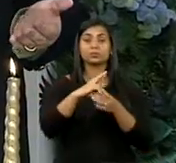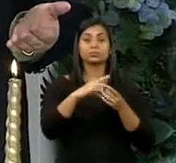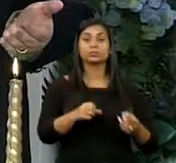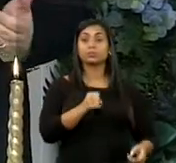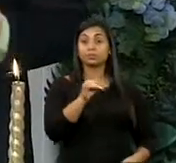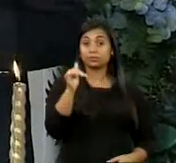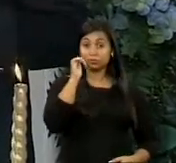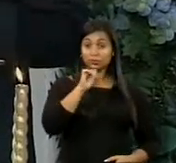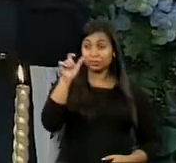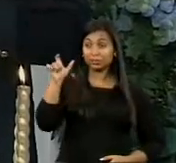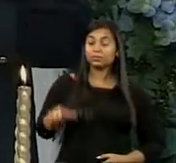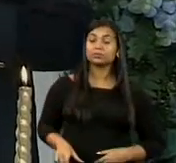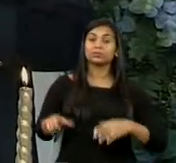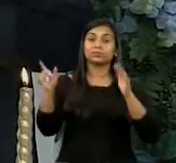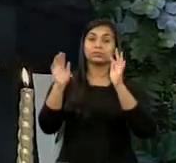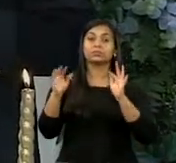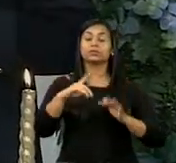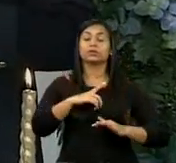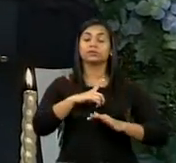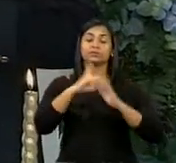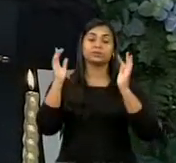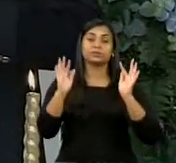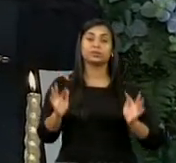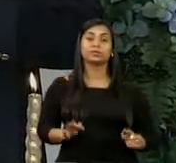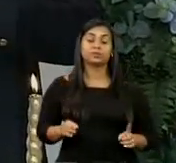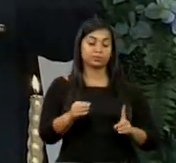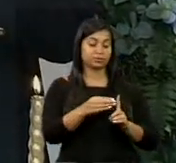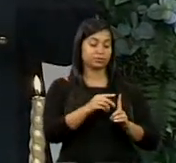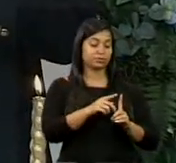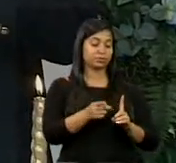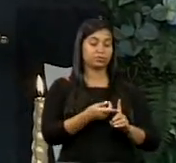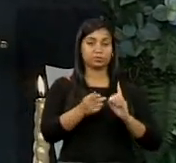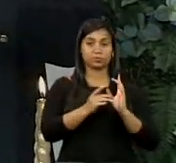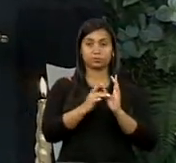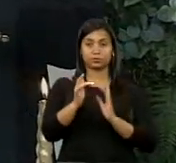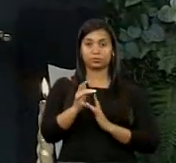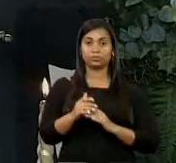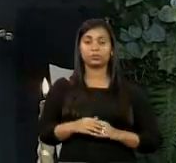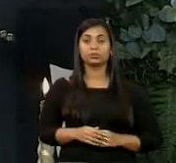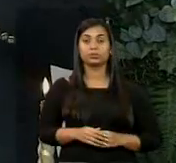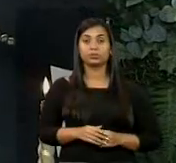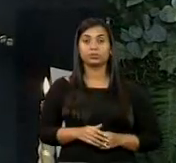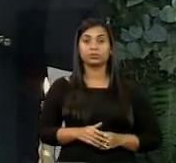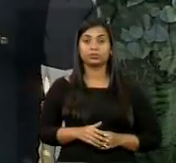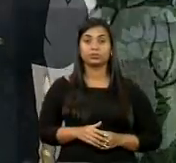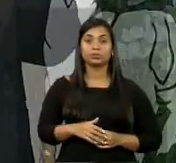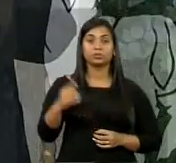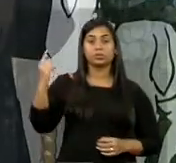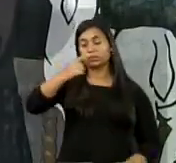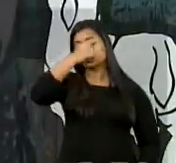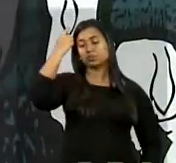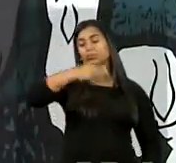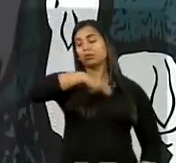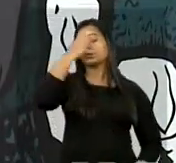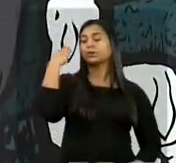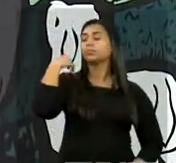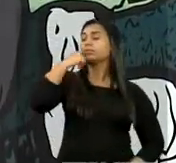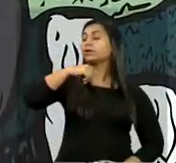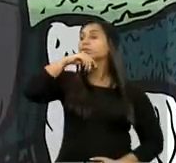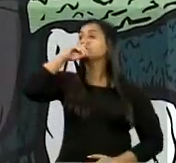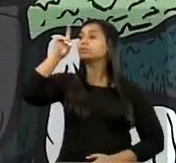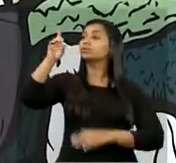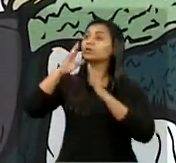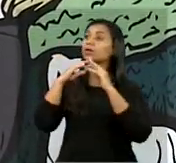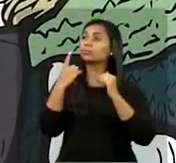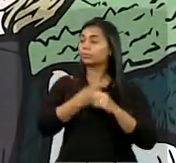graça, o Senhor é convosco. Bendita sois vós entre as mulheres, e bendito é o fruto do vosso ventre, Jesus. Santa Maria, Mãe